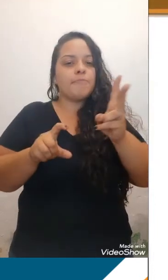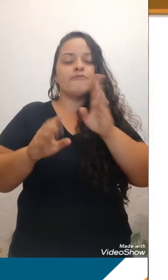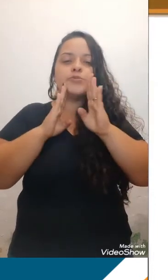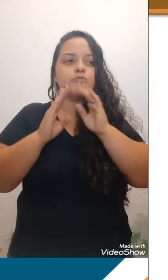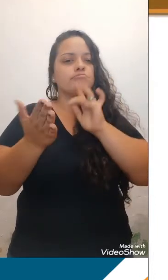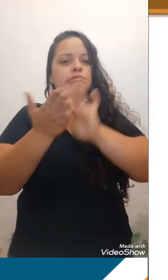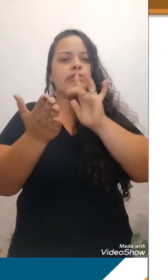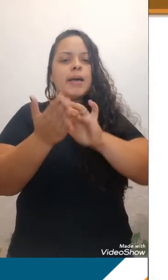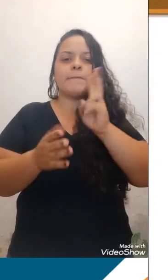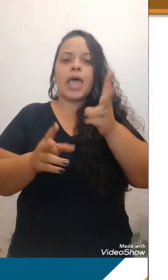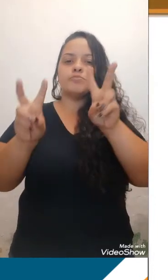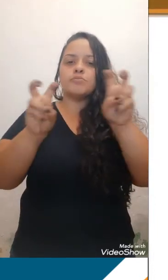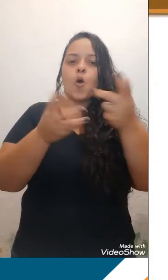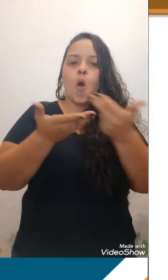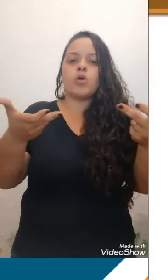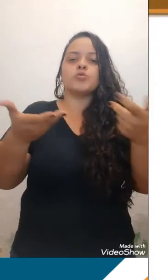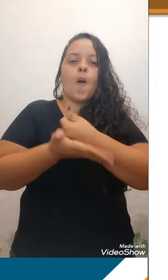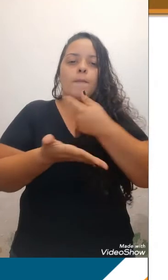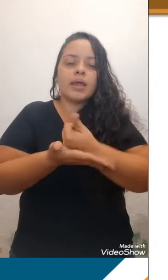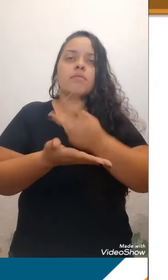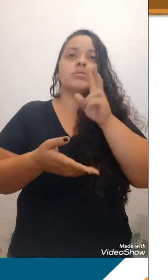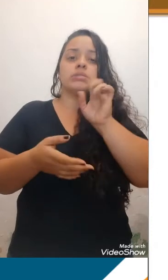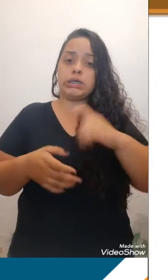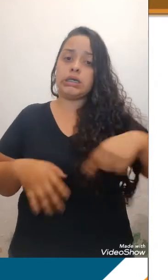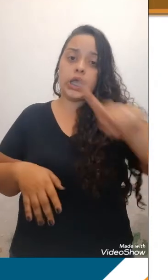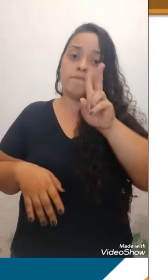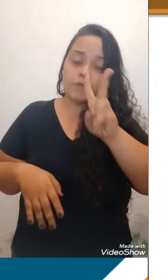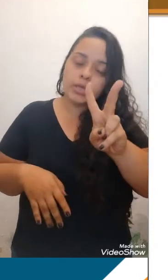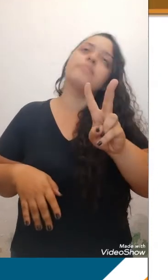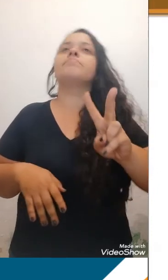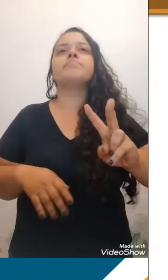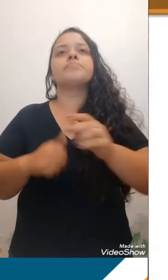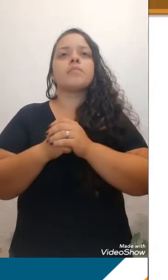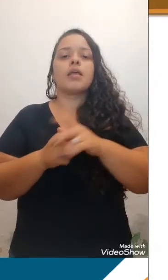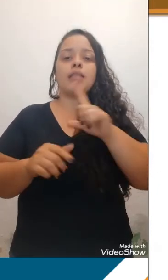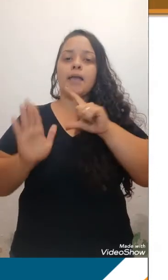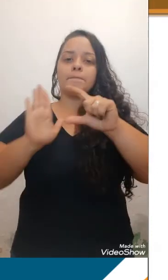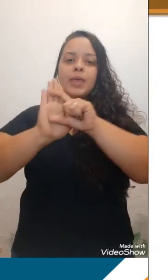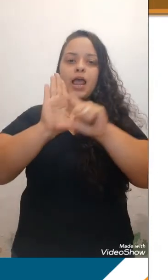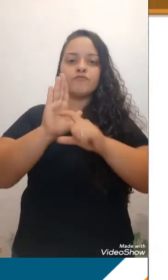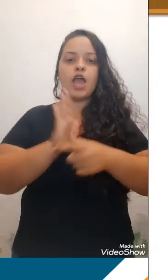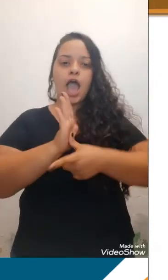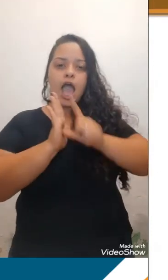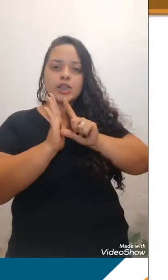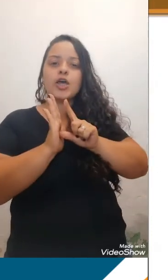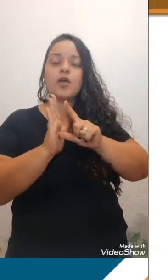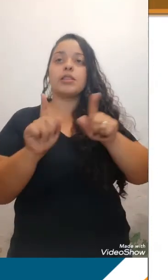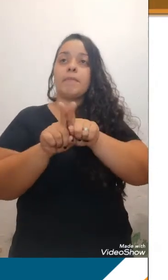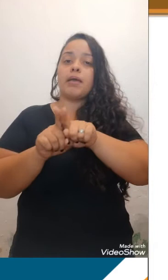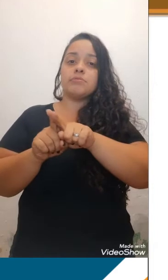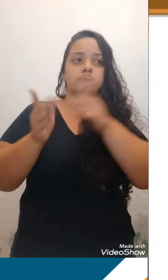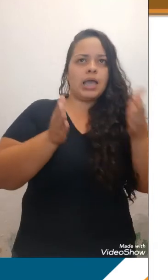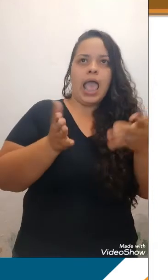acabar. Certo? Se a gente for olhar, né, os parágrafos anteriores e